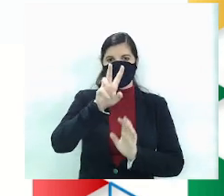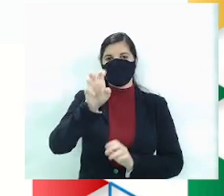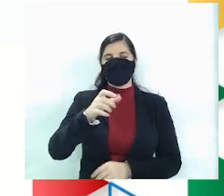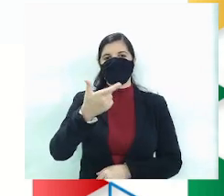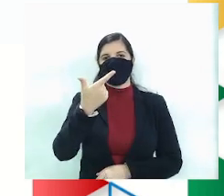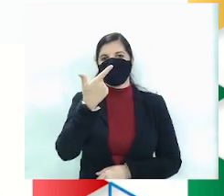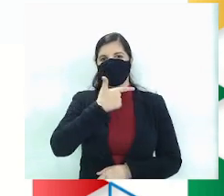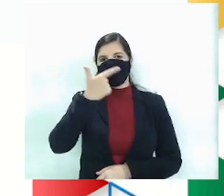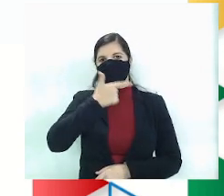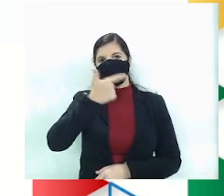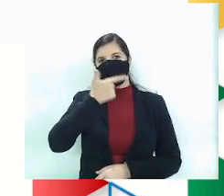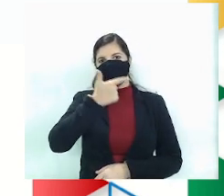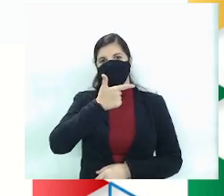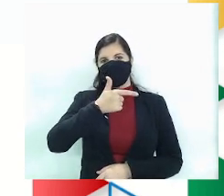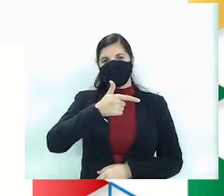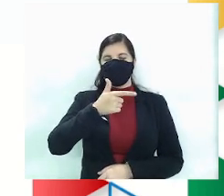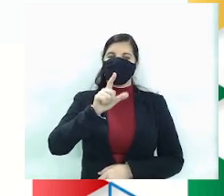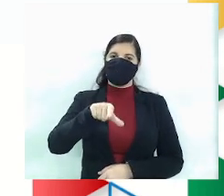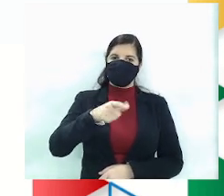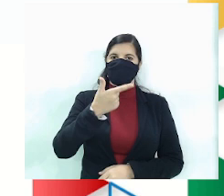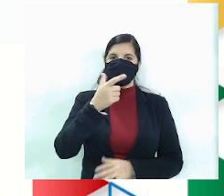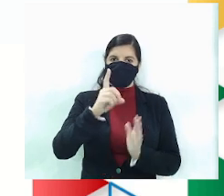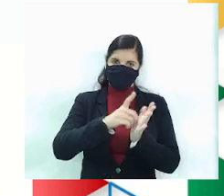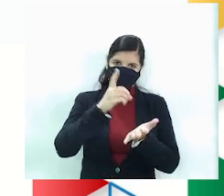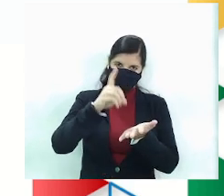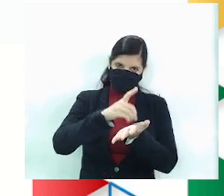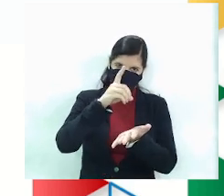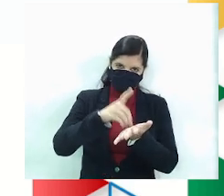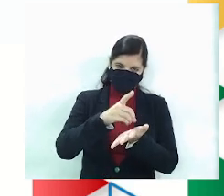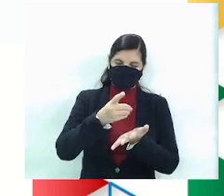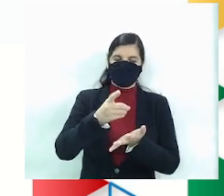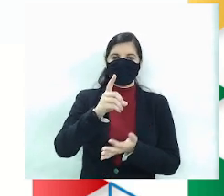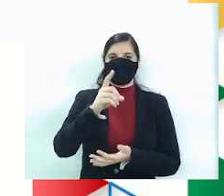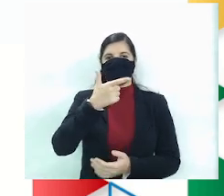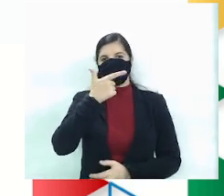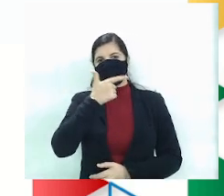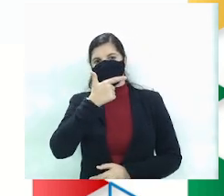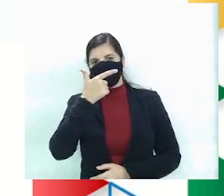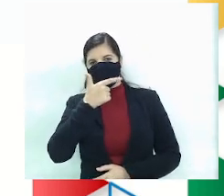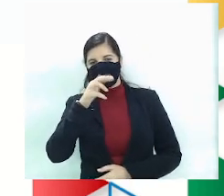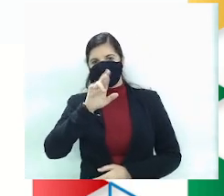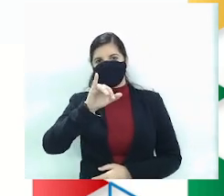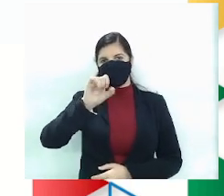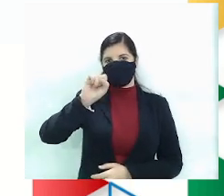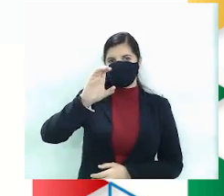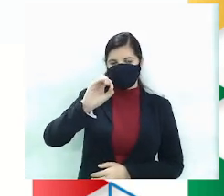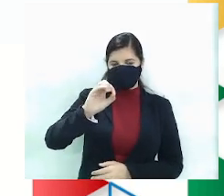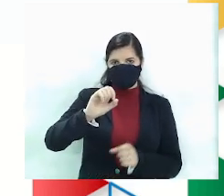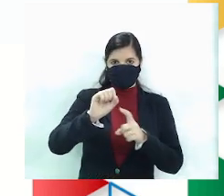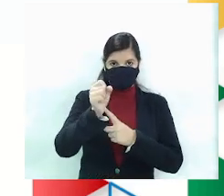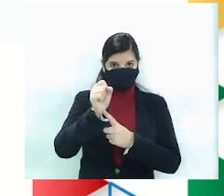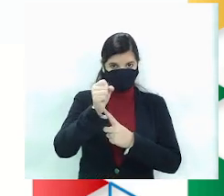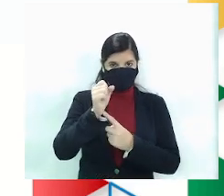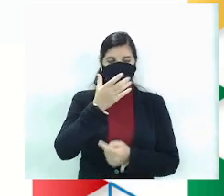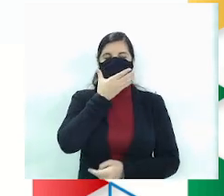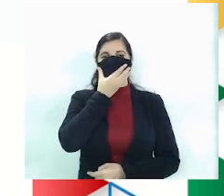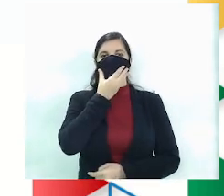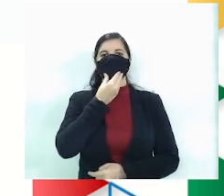do riso. Então, de acordo com o dicionário, o riso, que é um substantivo